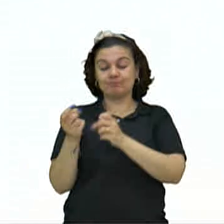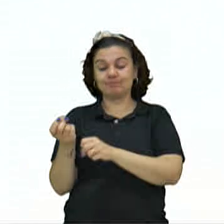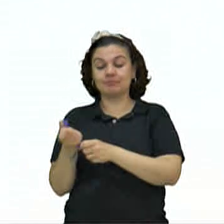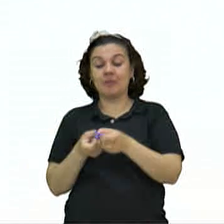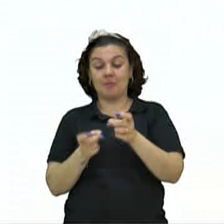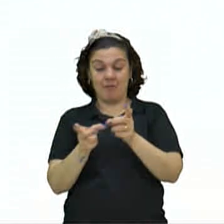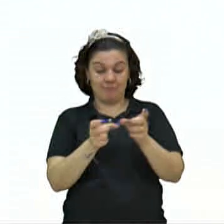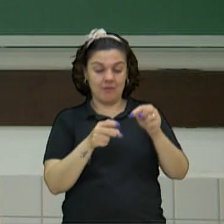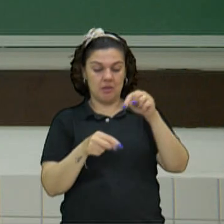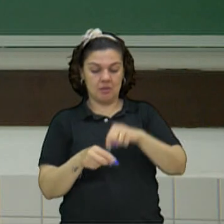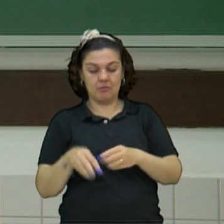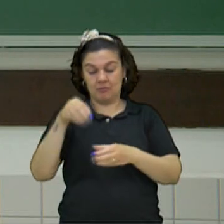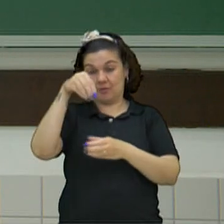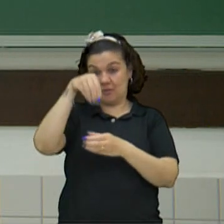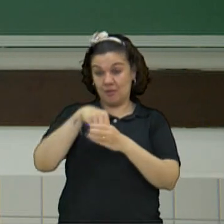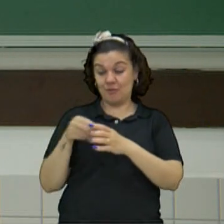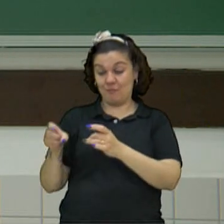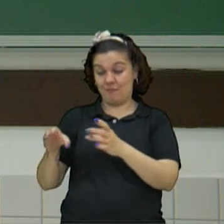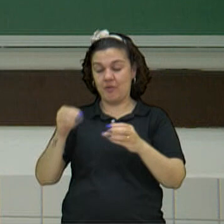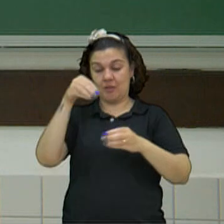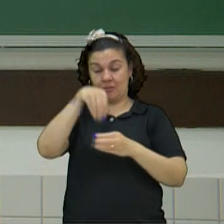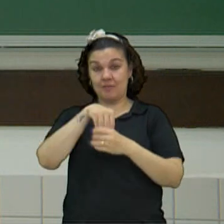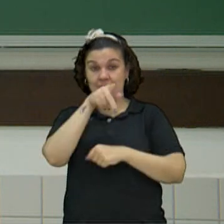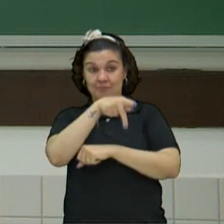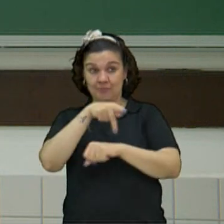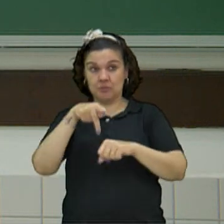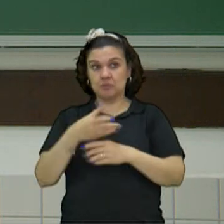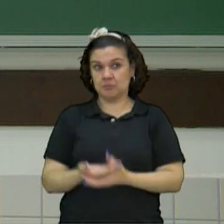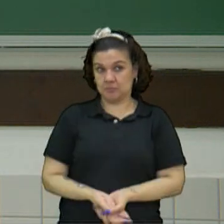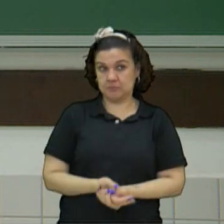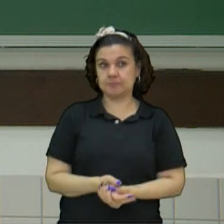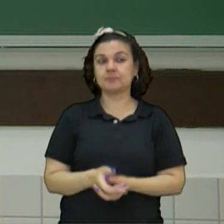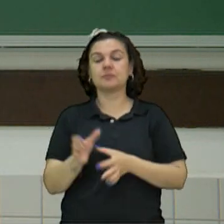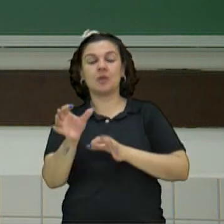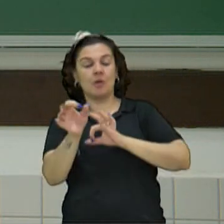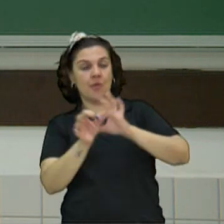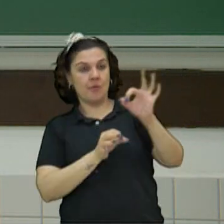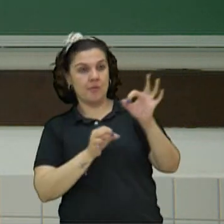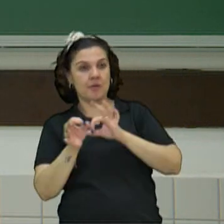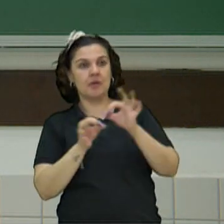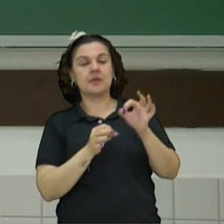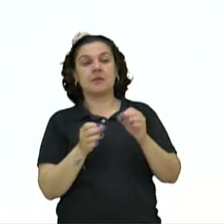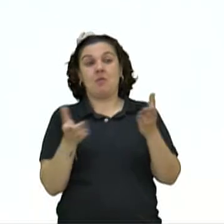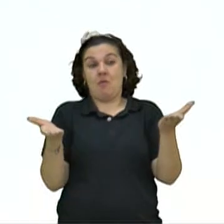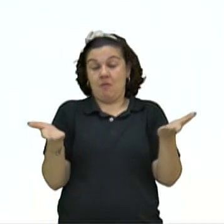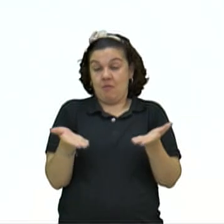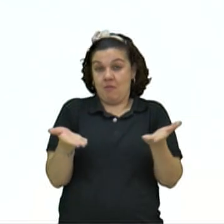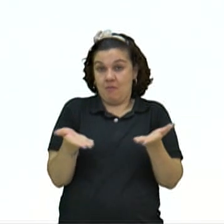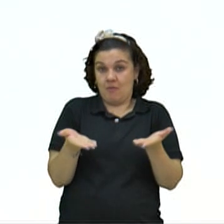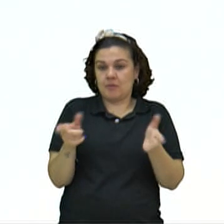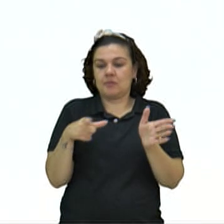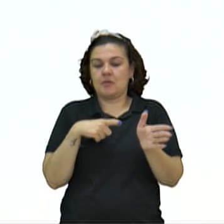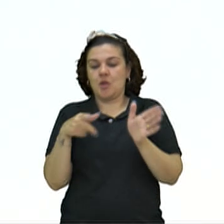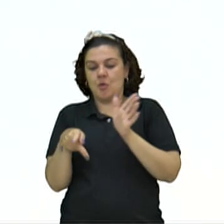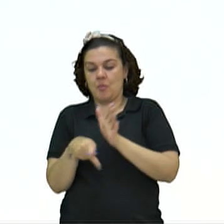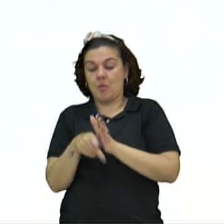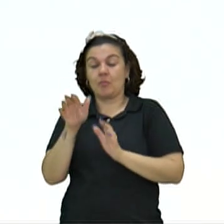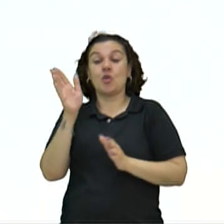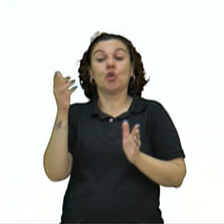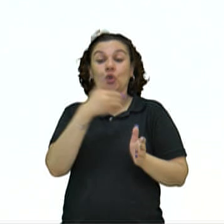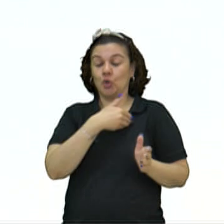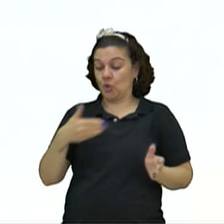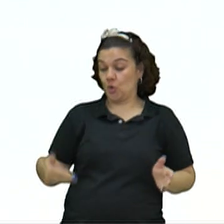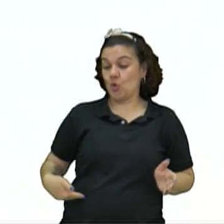interno. A China tem um mercado gigantesco. No modelo convive propriedade